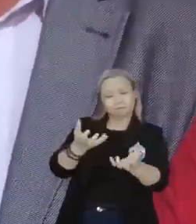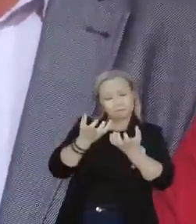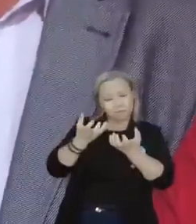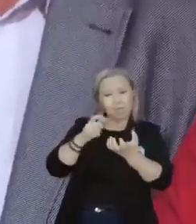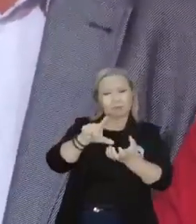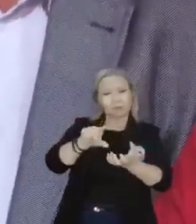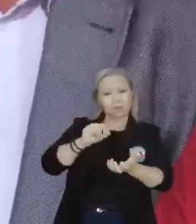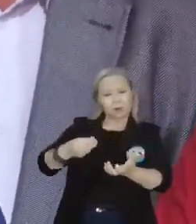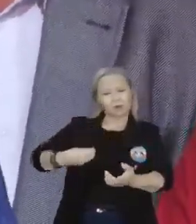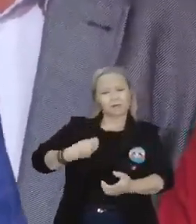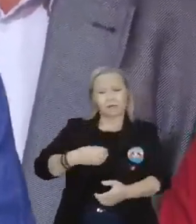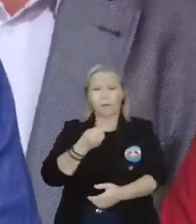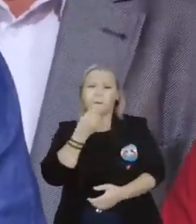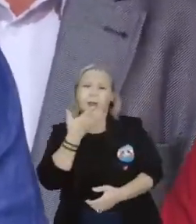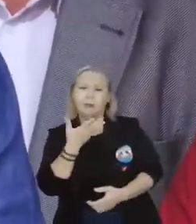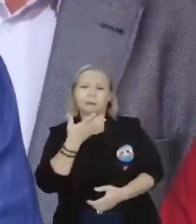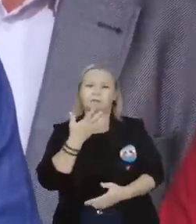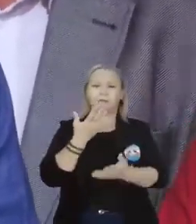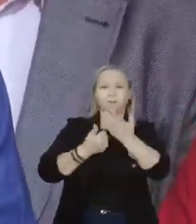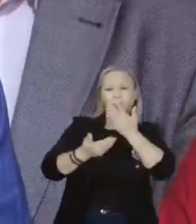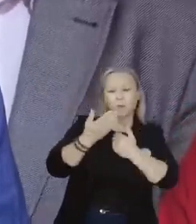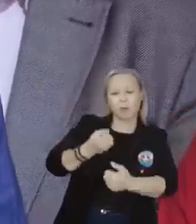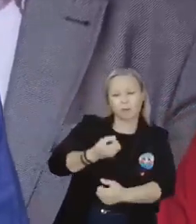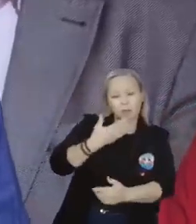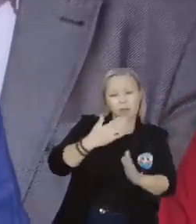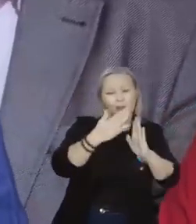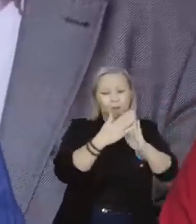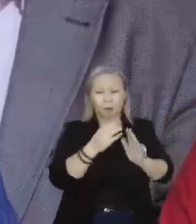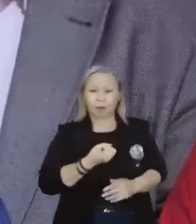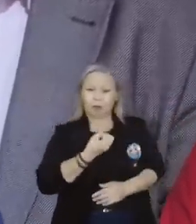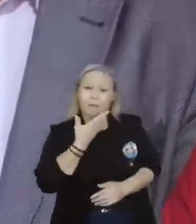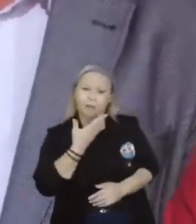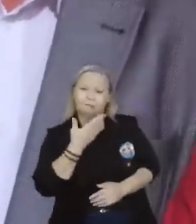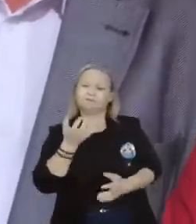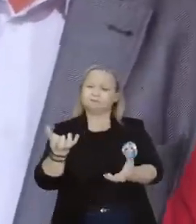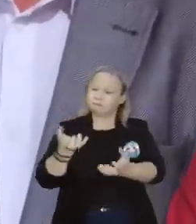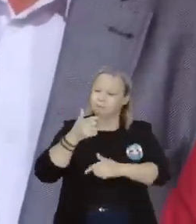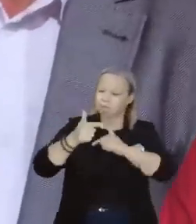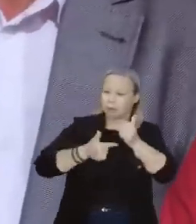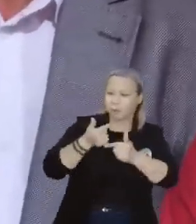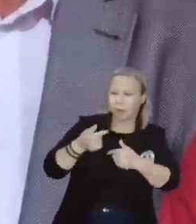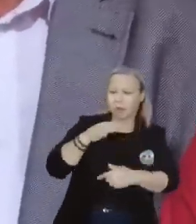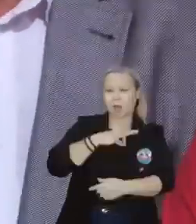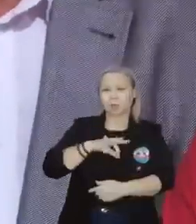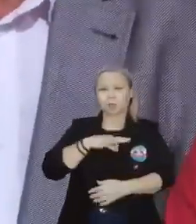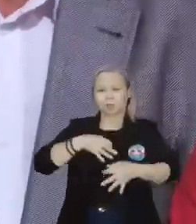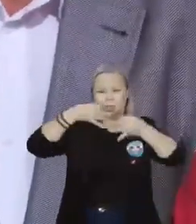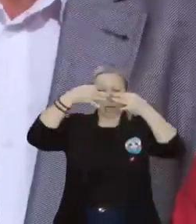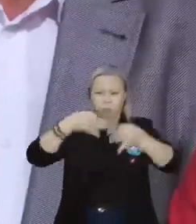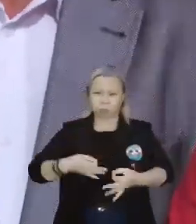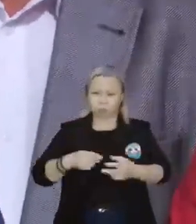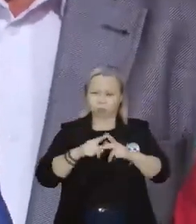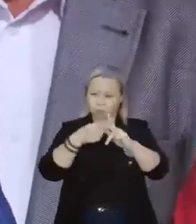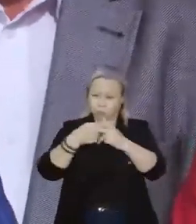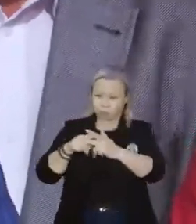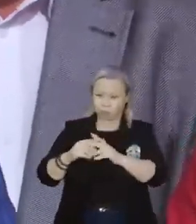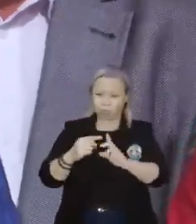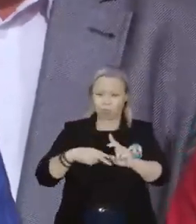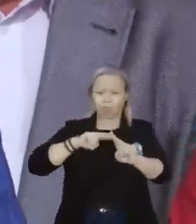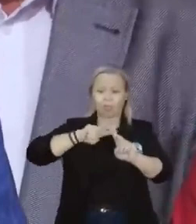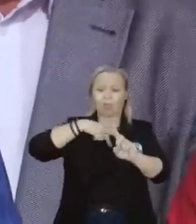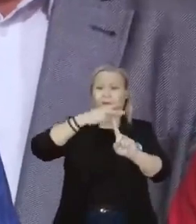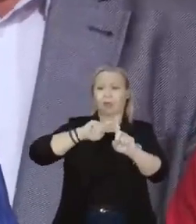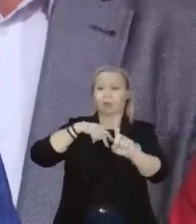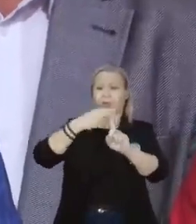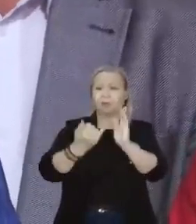bem, morar bem, quer um emprego, um salário justo, reajustado, sempre acima da inflação,